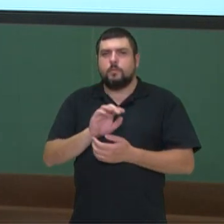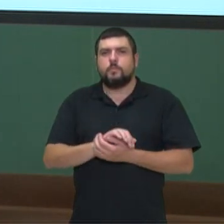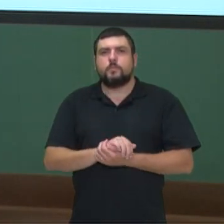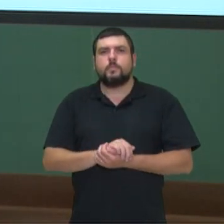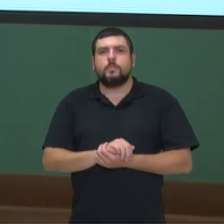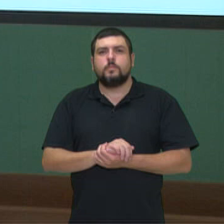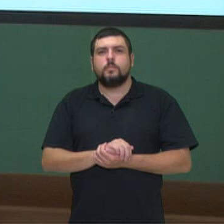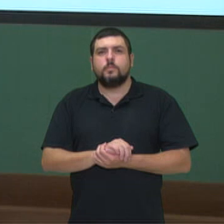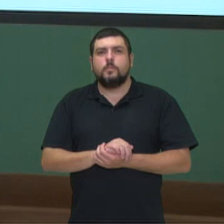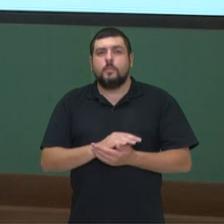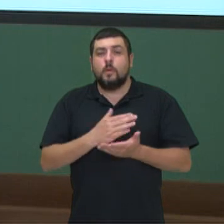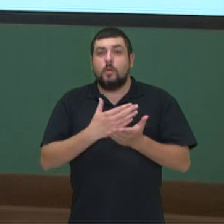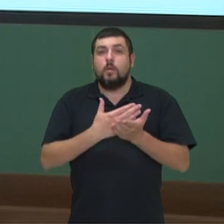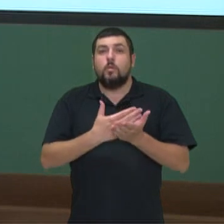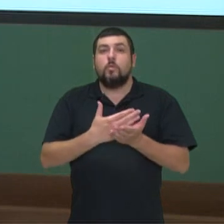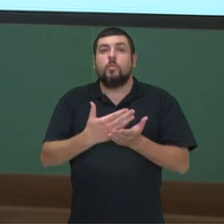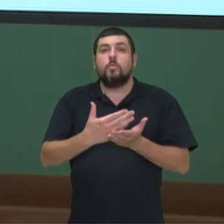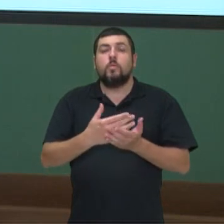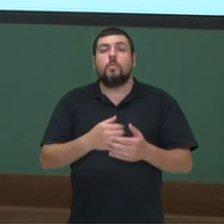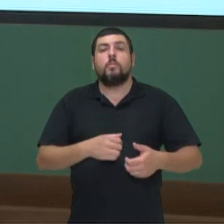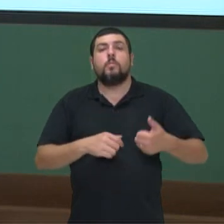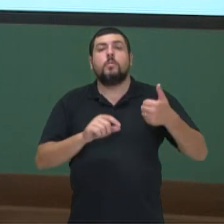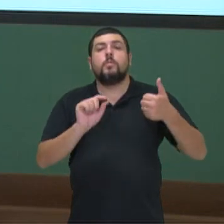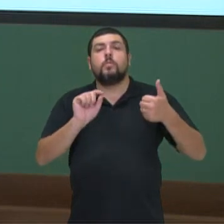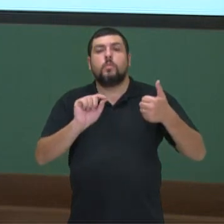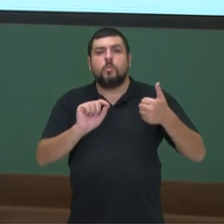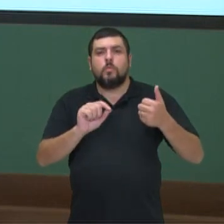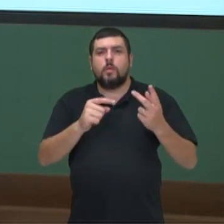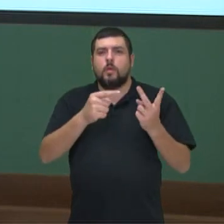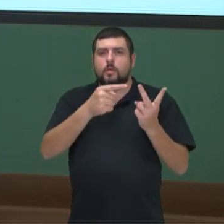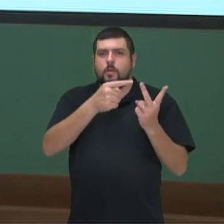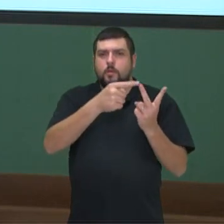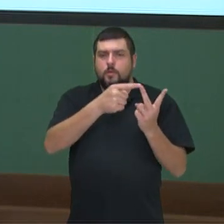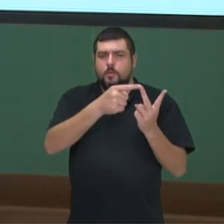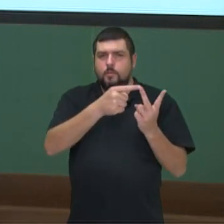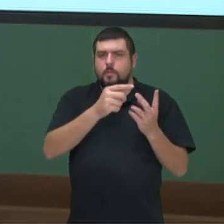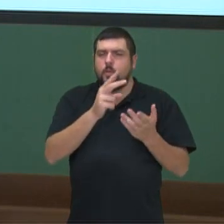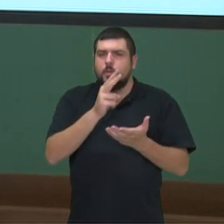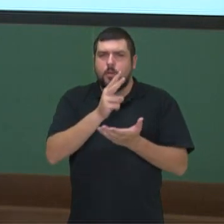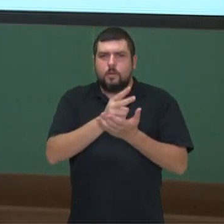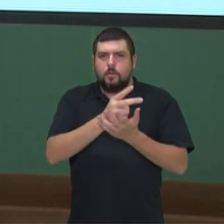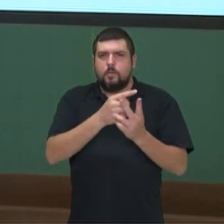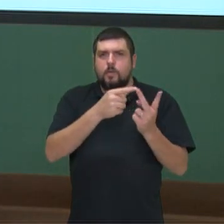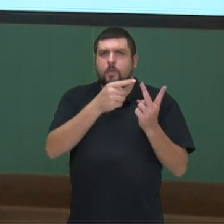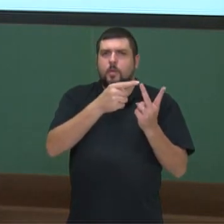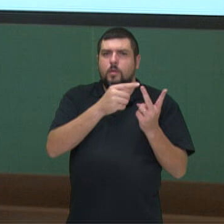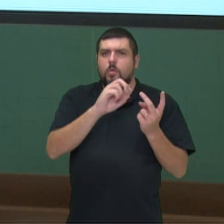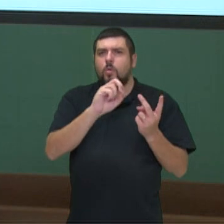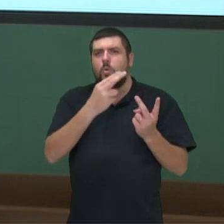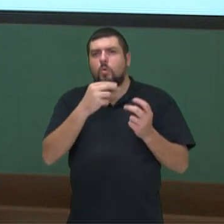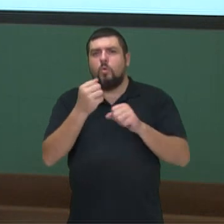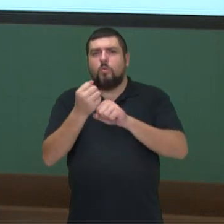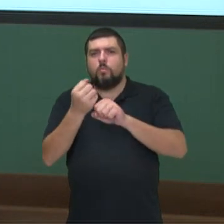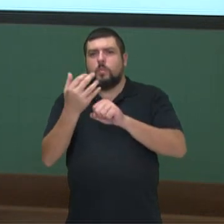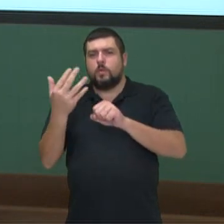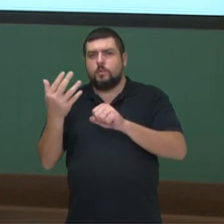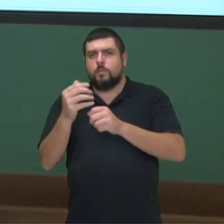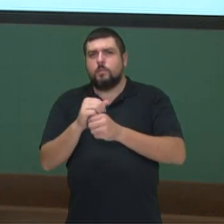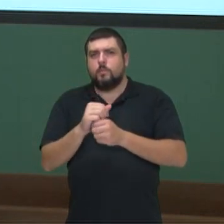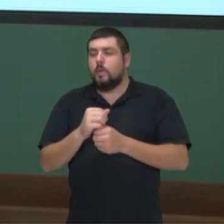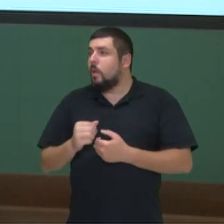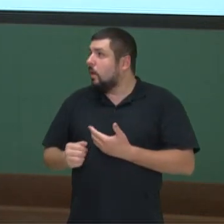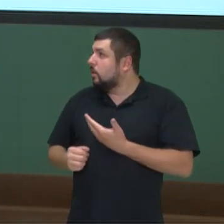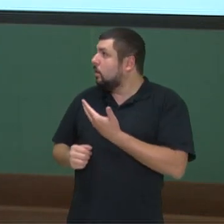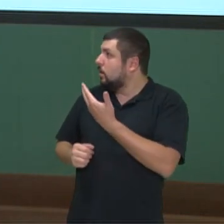começar resolvendo pelas raízes também, sempre pelas raízes ou potências. Como não tem nenhuma